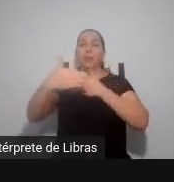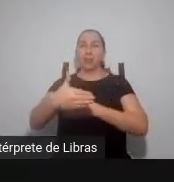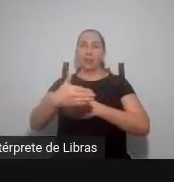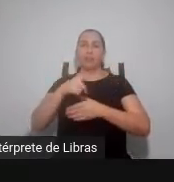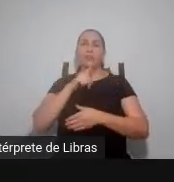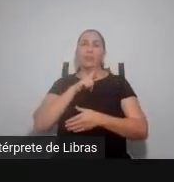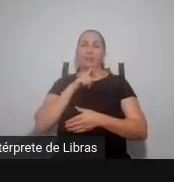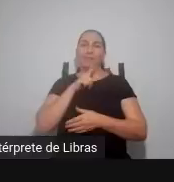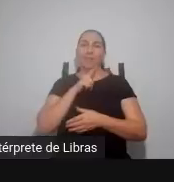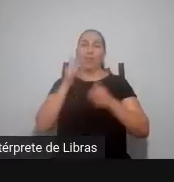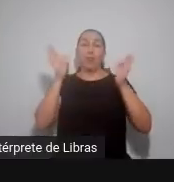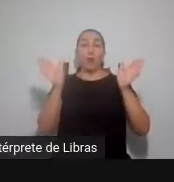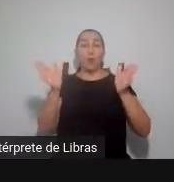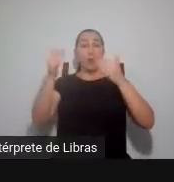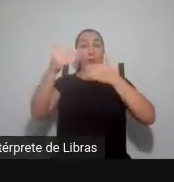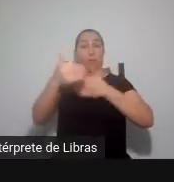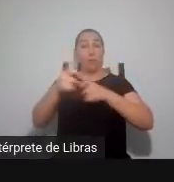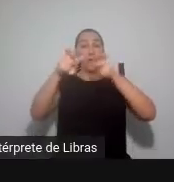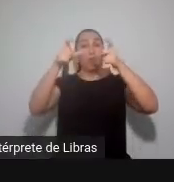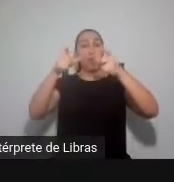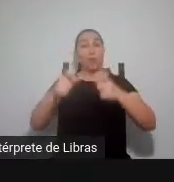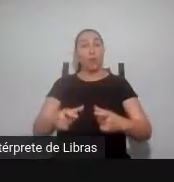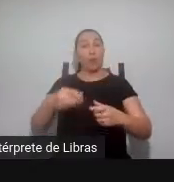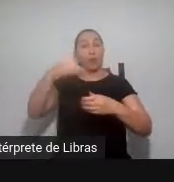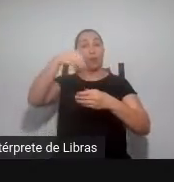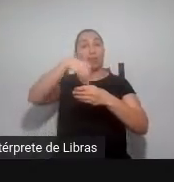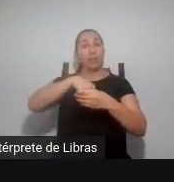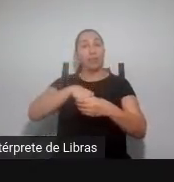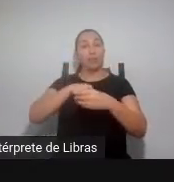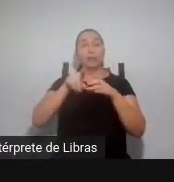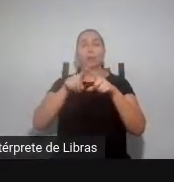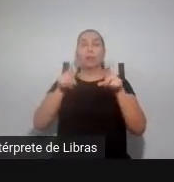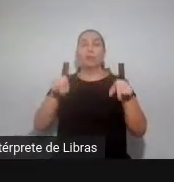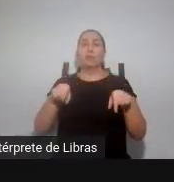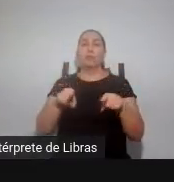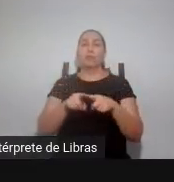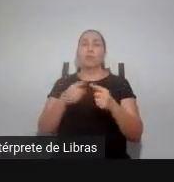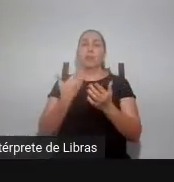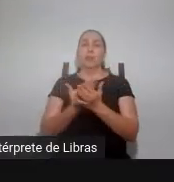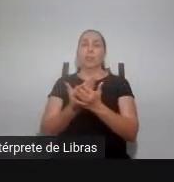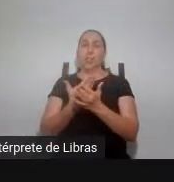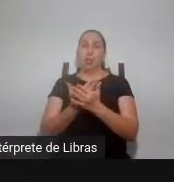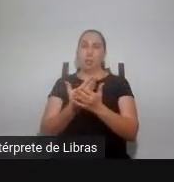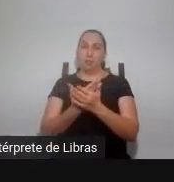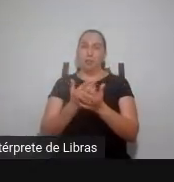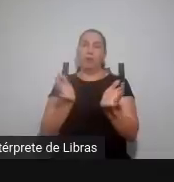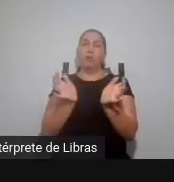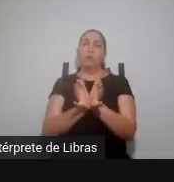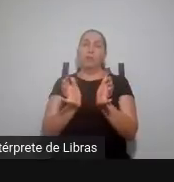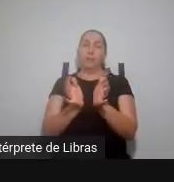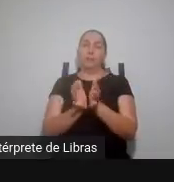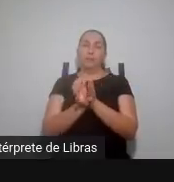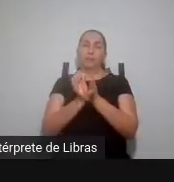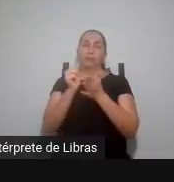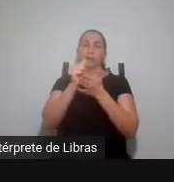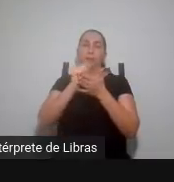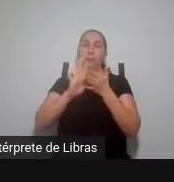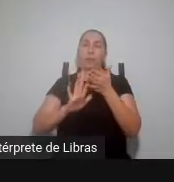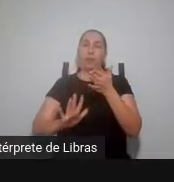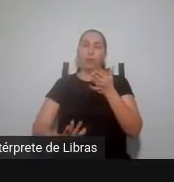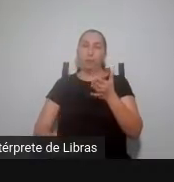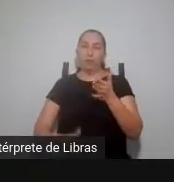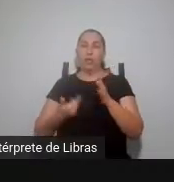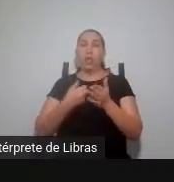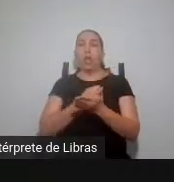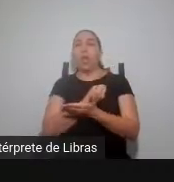lugar dessa caixa é dentro das salas de aula, de turmas de alfabetização. Né? Então, assim,